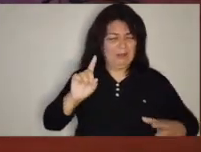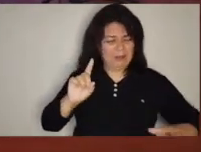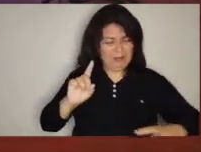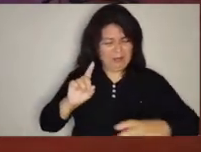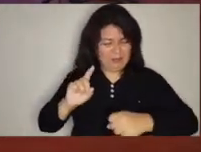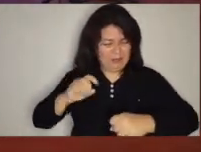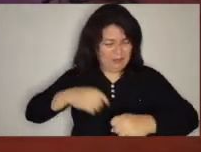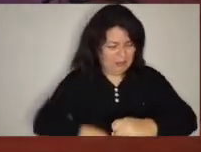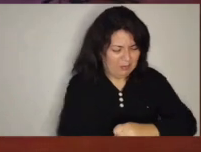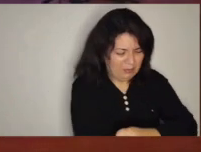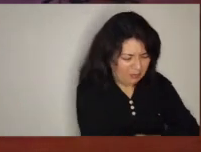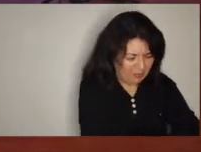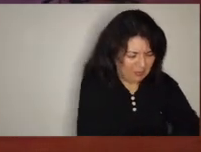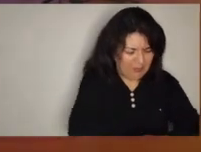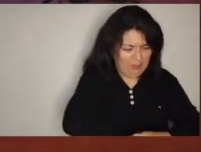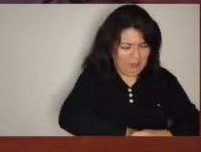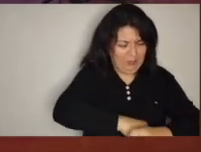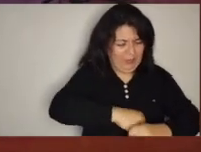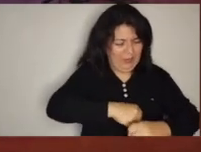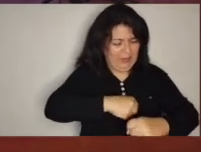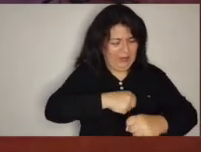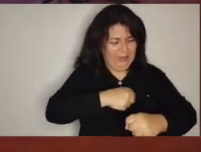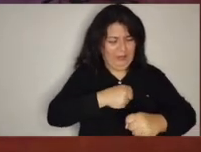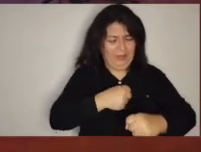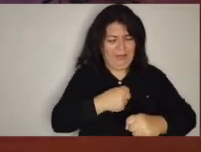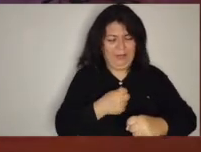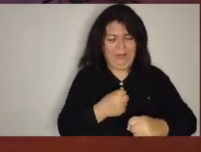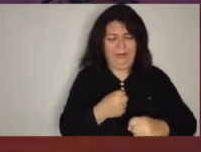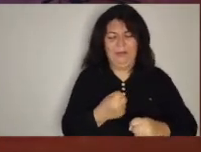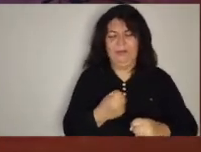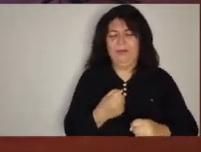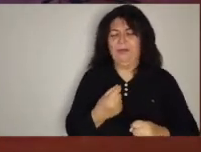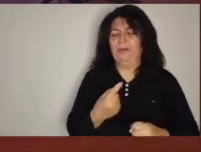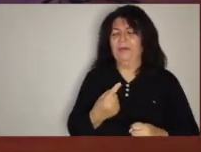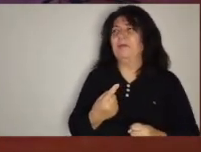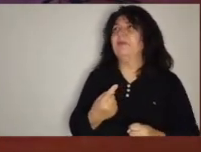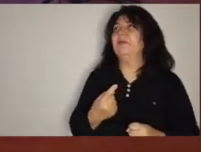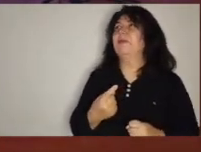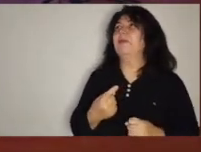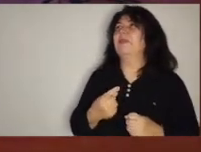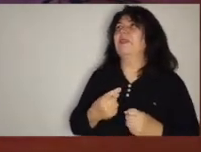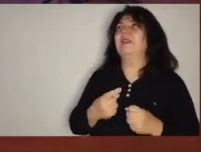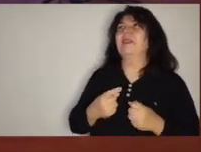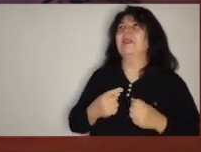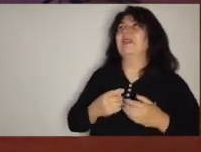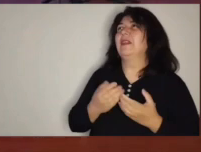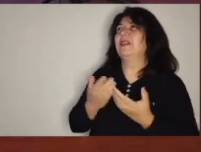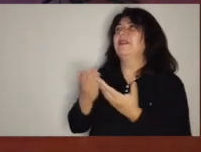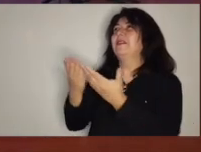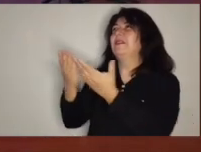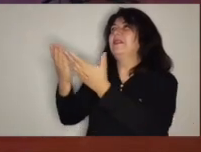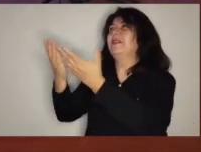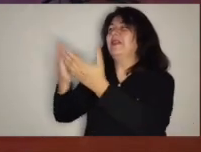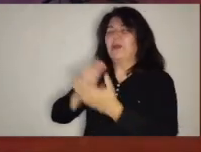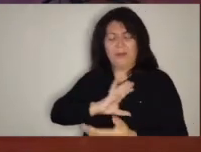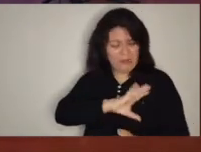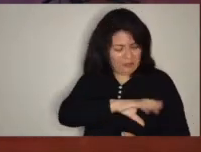encontrado pelo teu amor, pelo